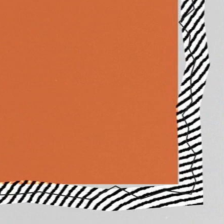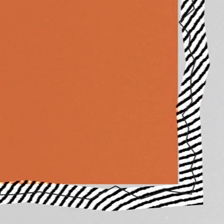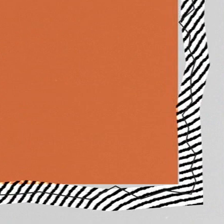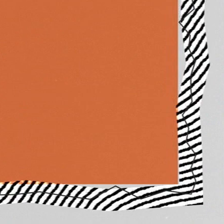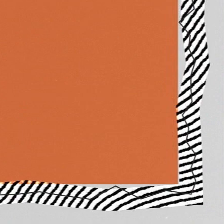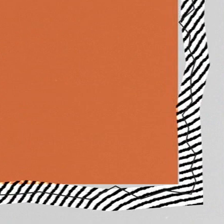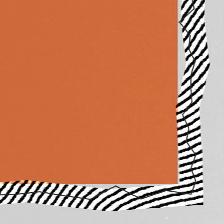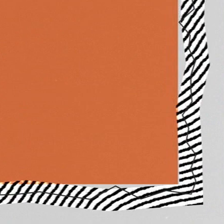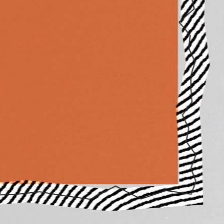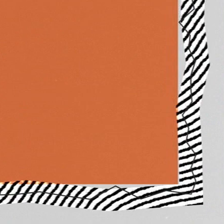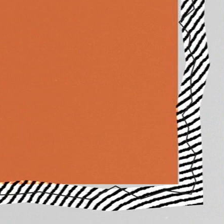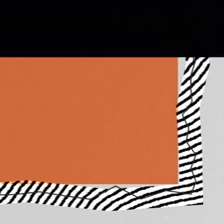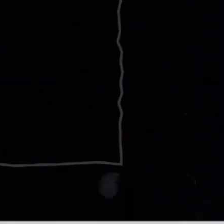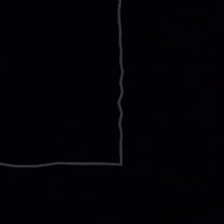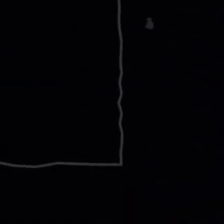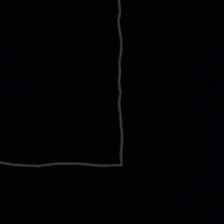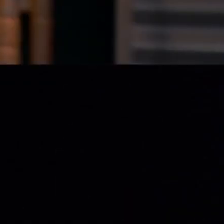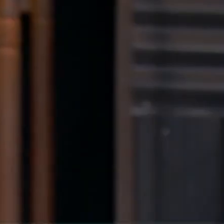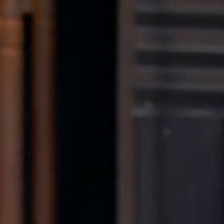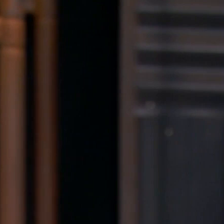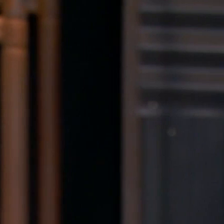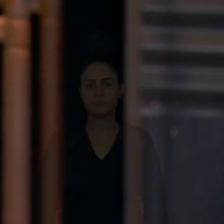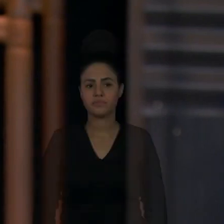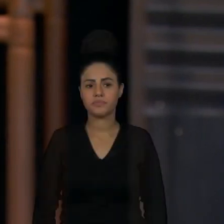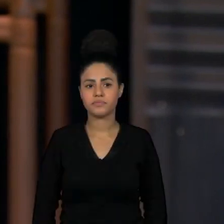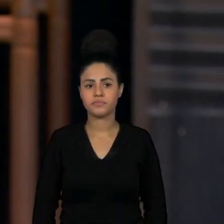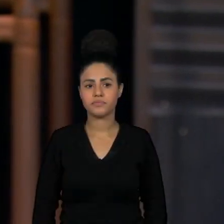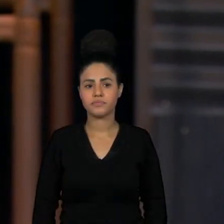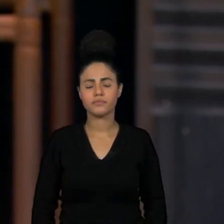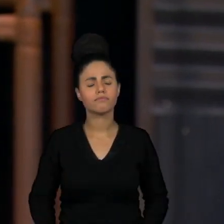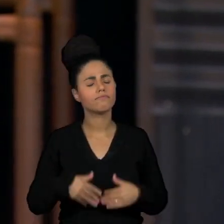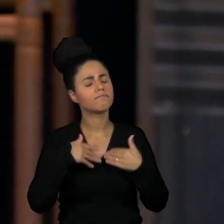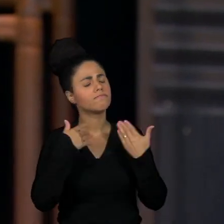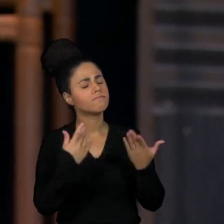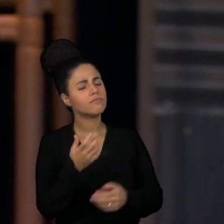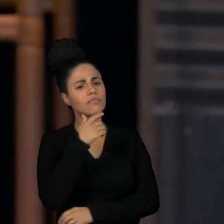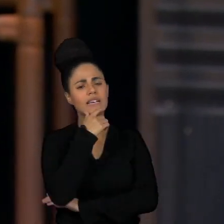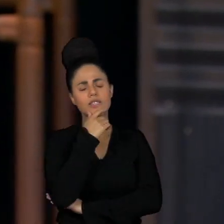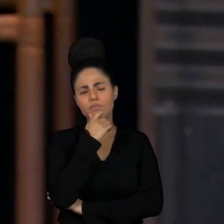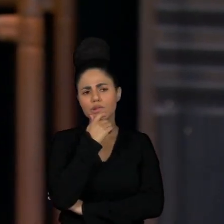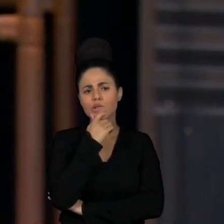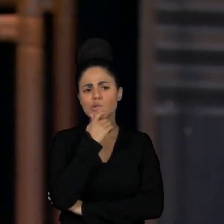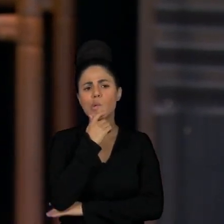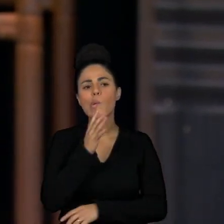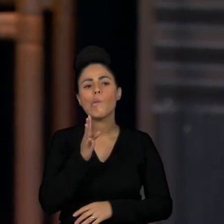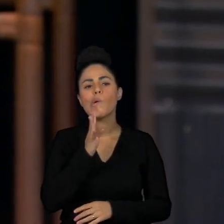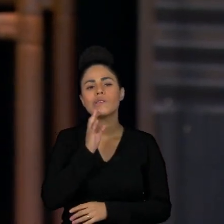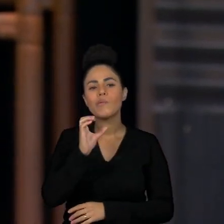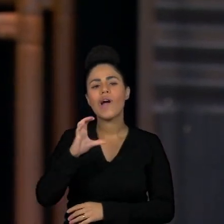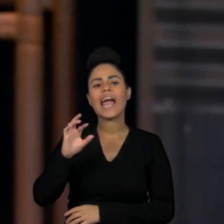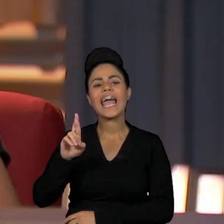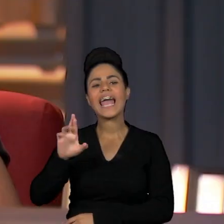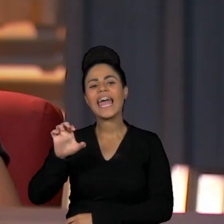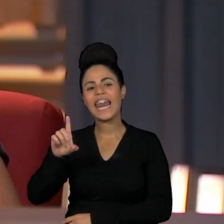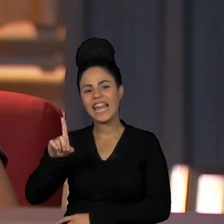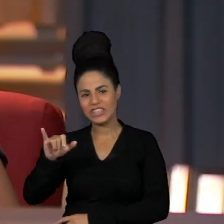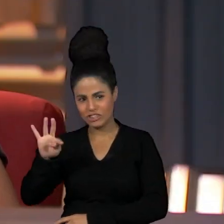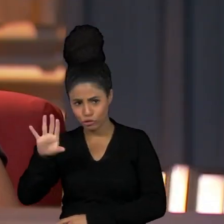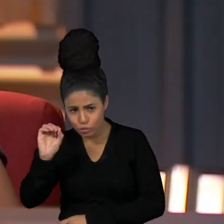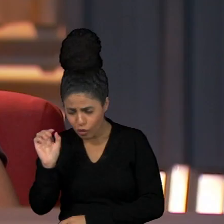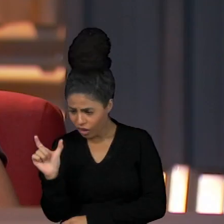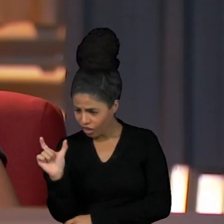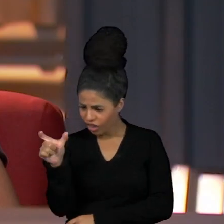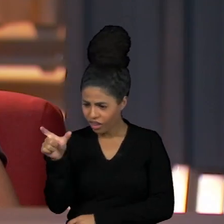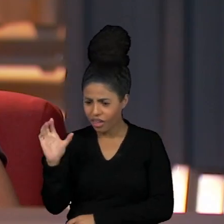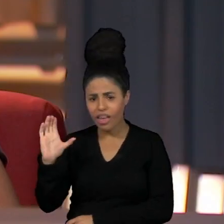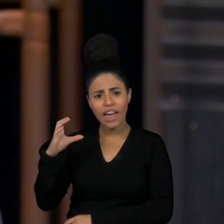dava 1.500 reais no final do mês. Eu acho que tem uma palavra que é pouco conhecida no Brasil, que é crédito. Crédito geralmente